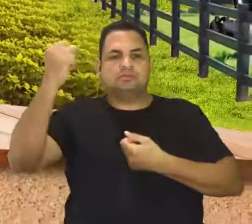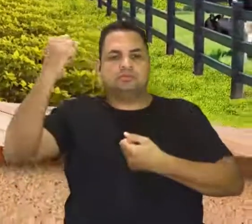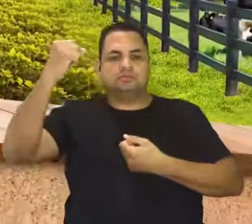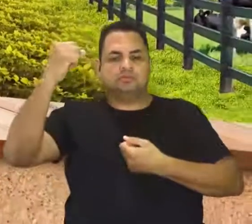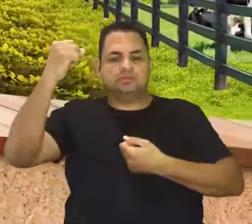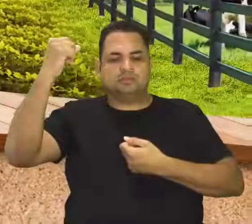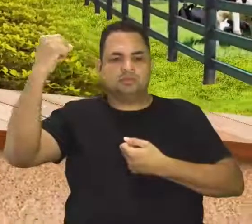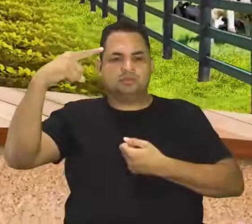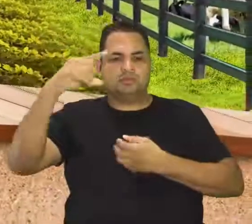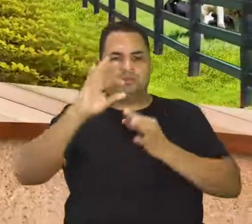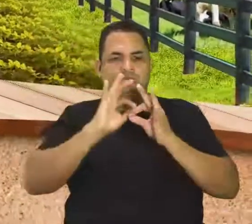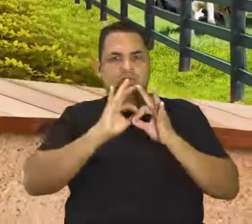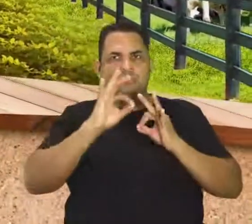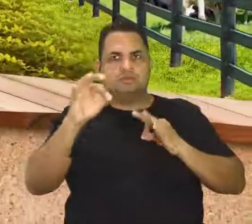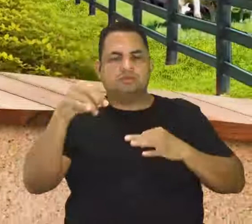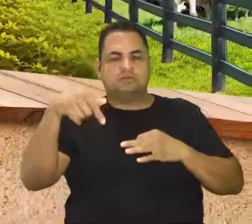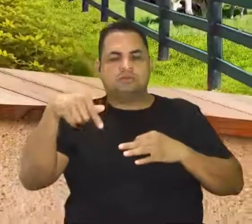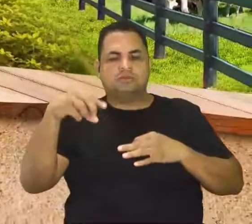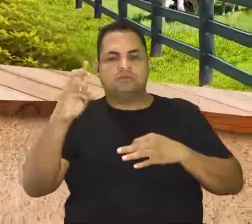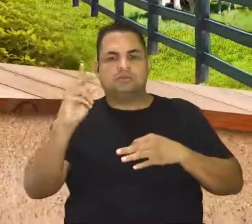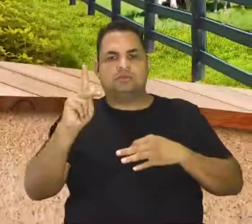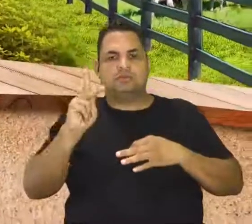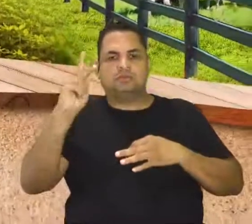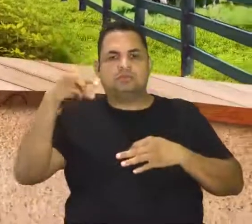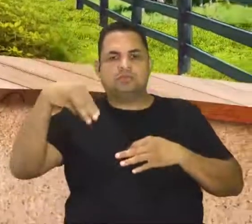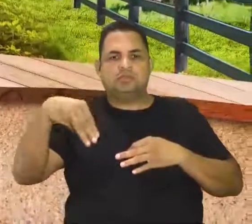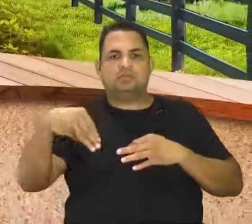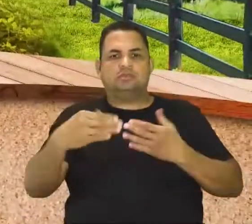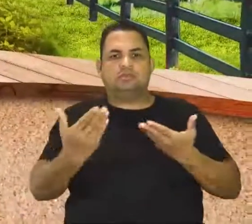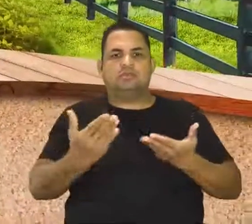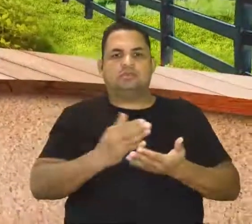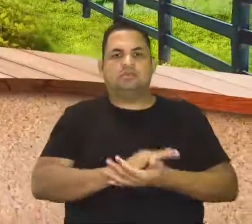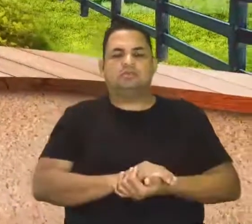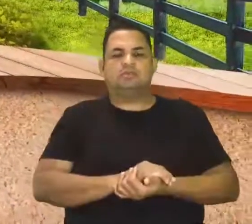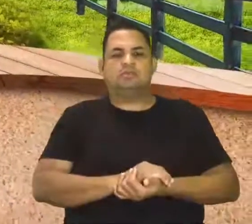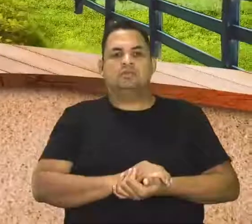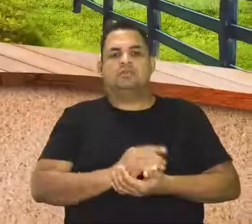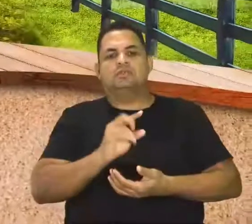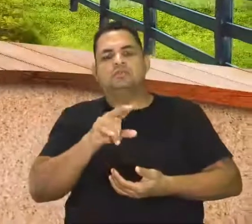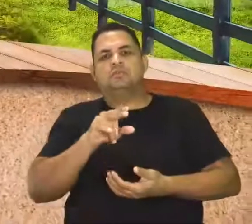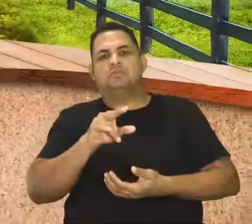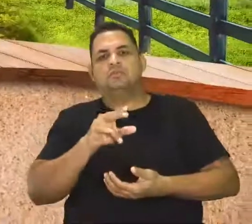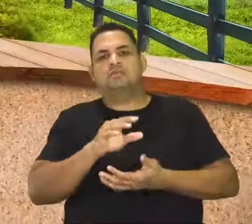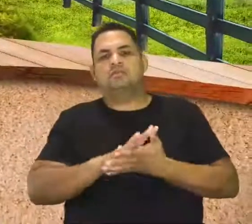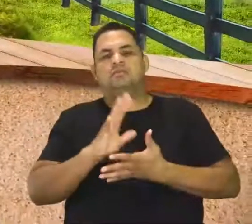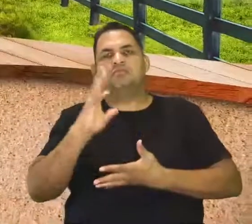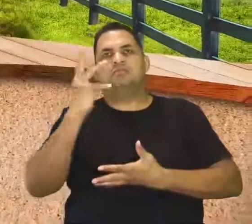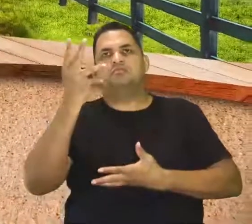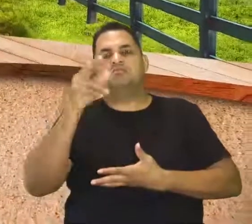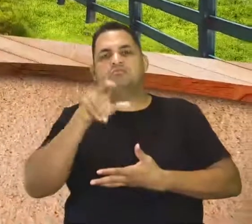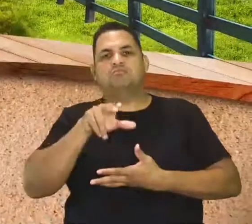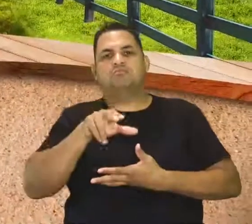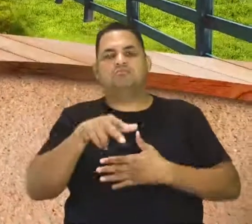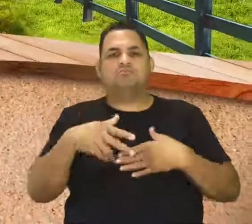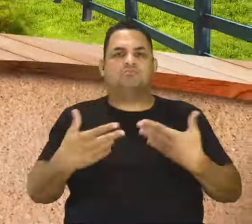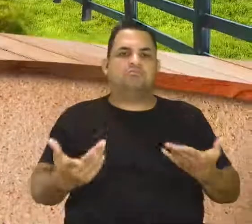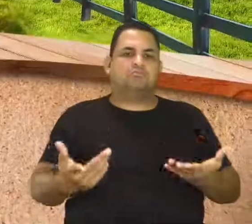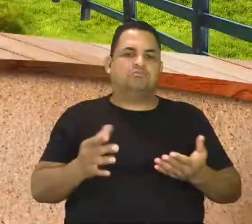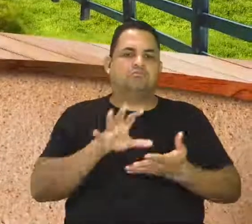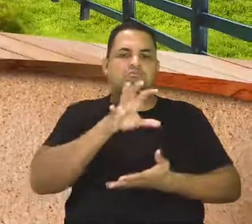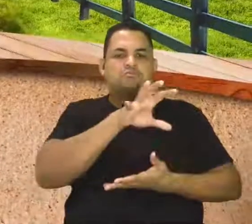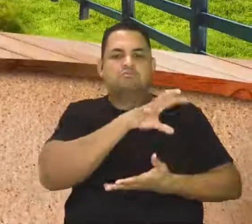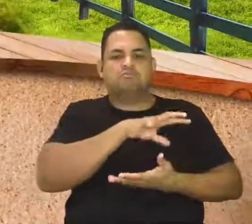7 quilômetros, as características do solo são iguais, do clima, as características da